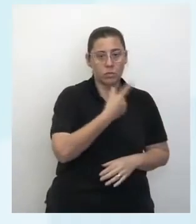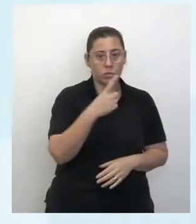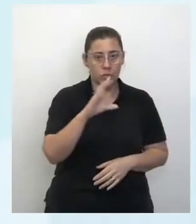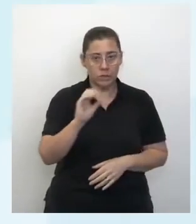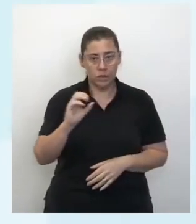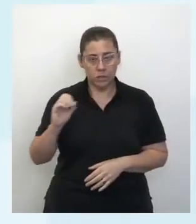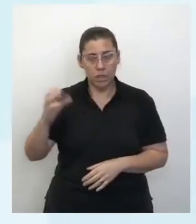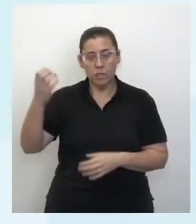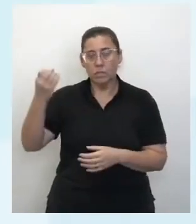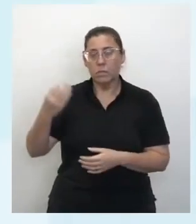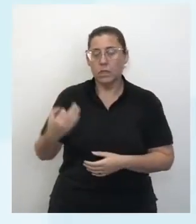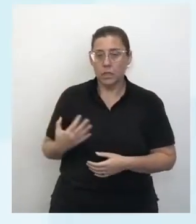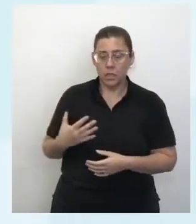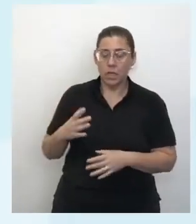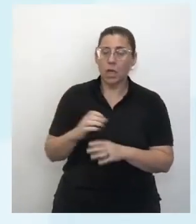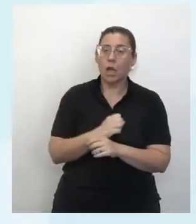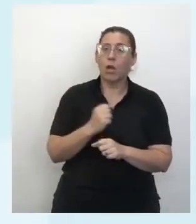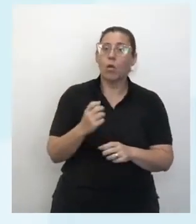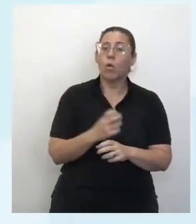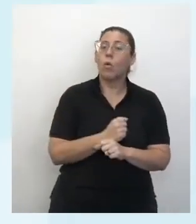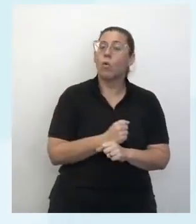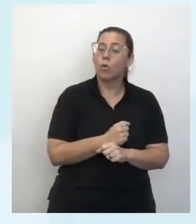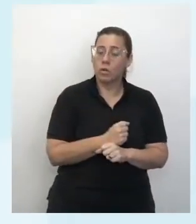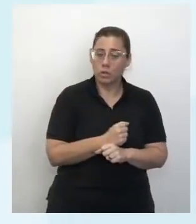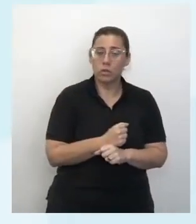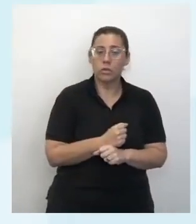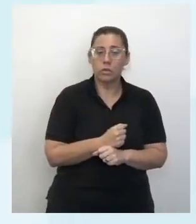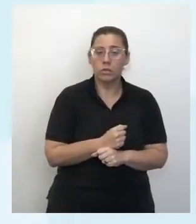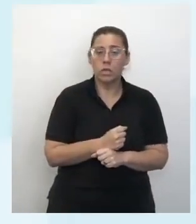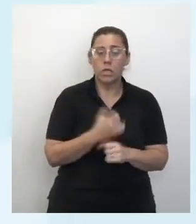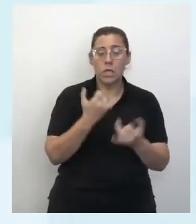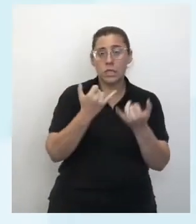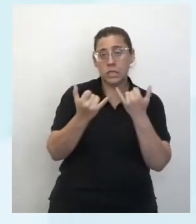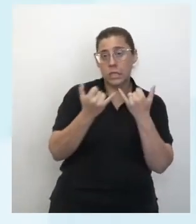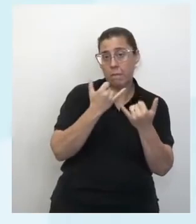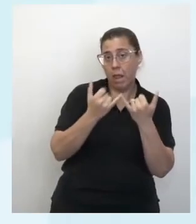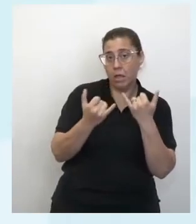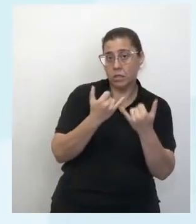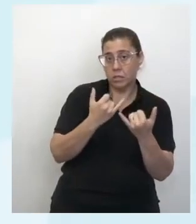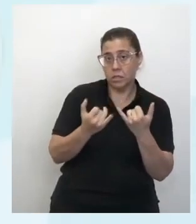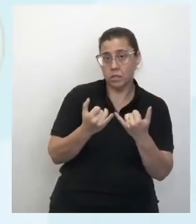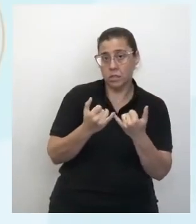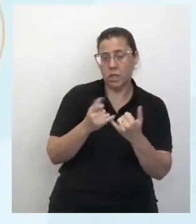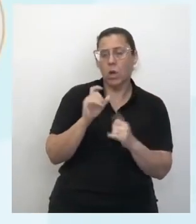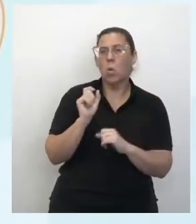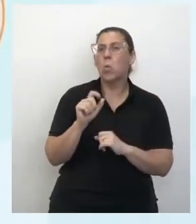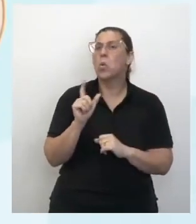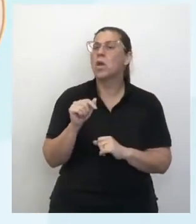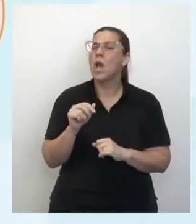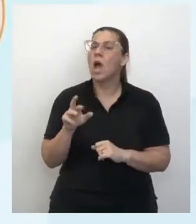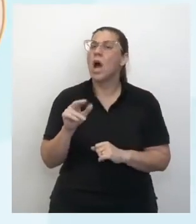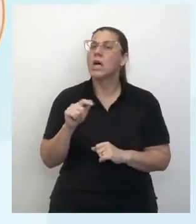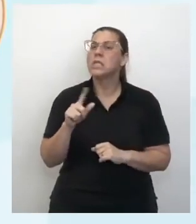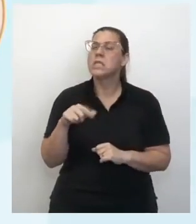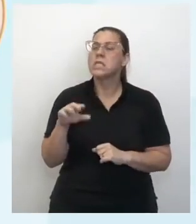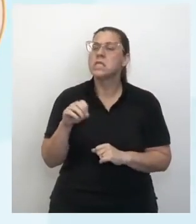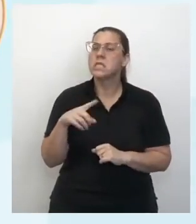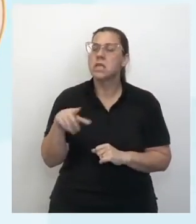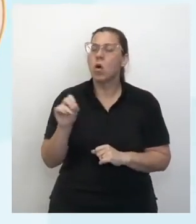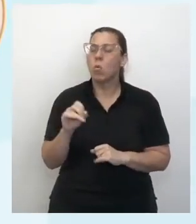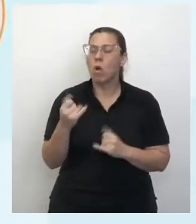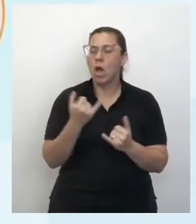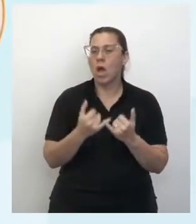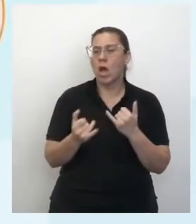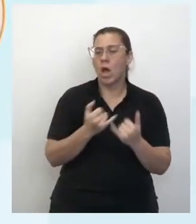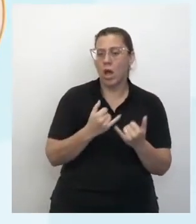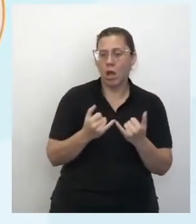ele fala o seguinte, ó. Calcule a razão de semelhança dos triângulos semelhantes. O que é a razão de semelhança? Ó, é dada